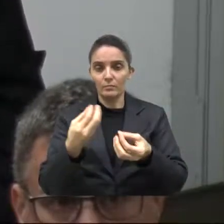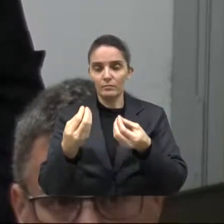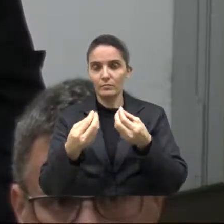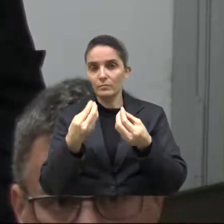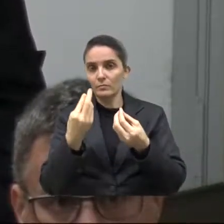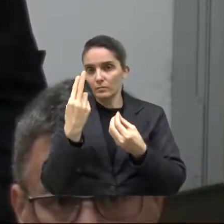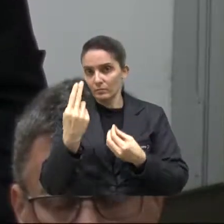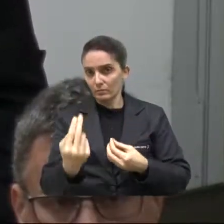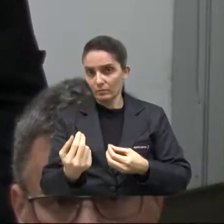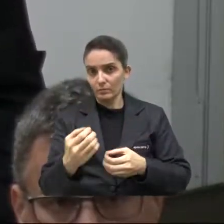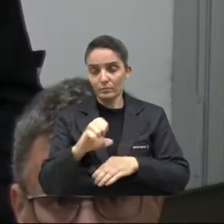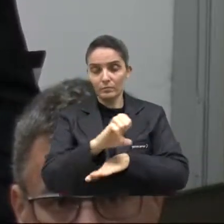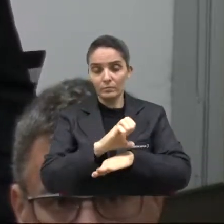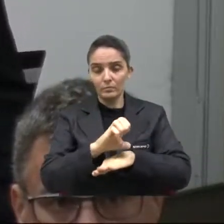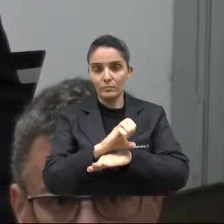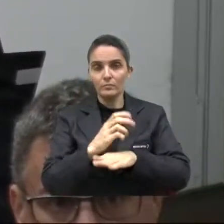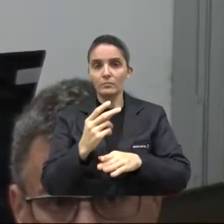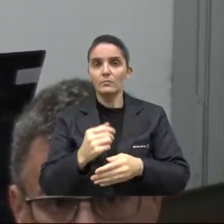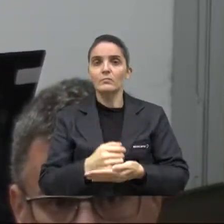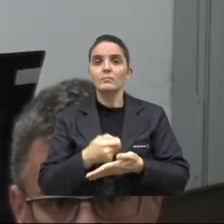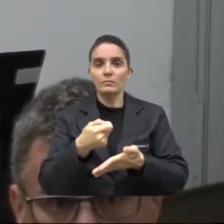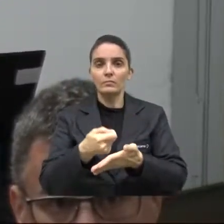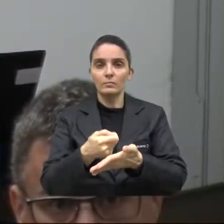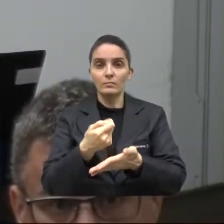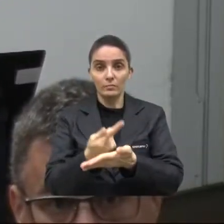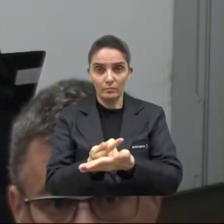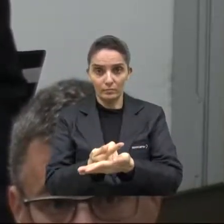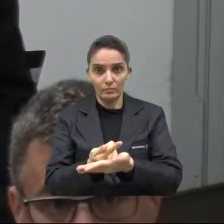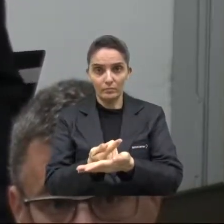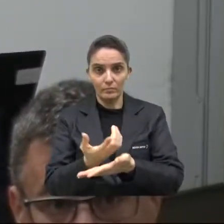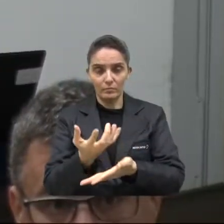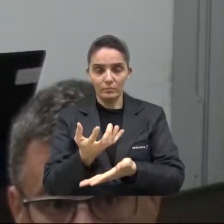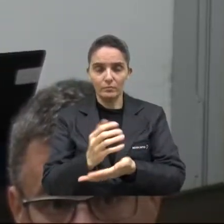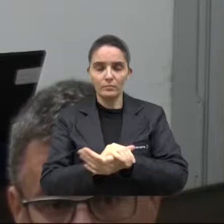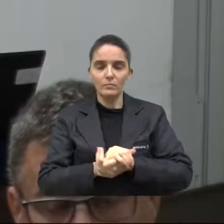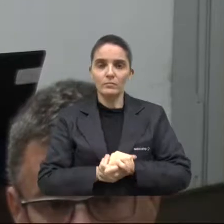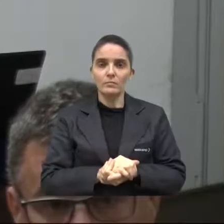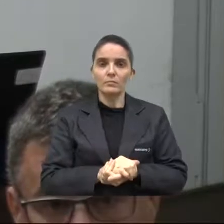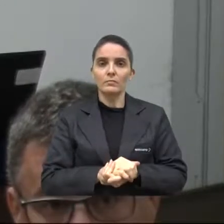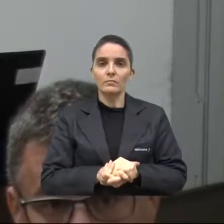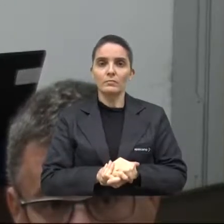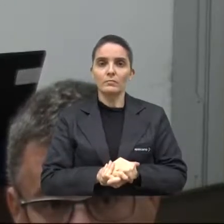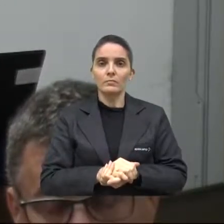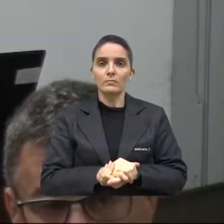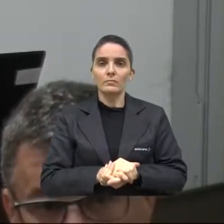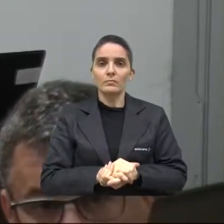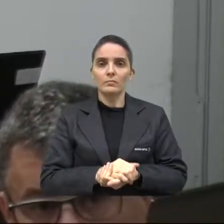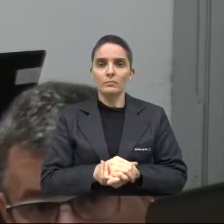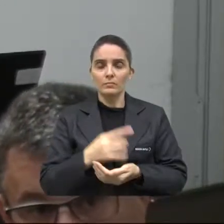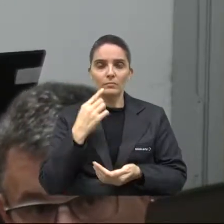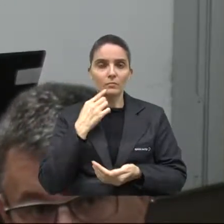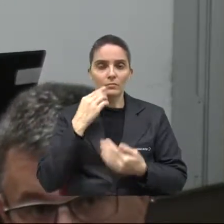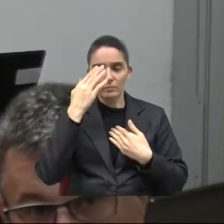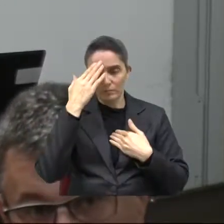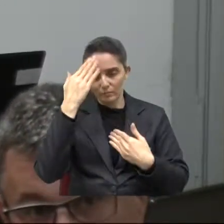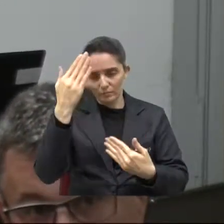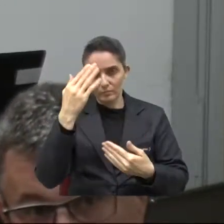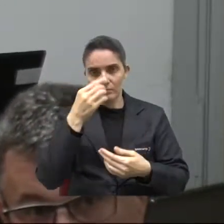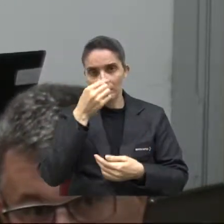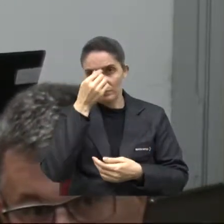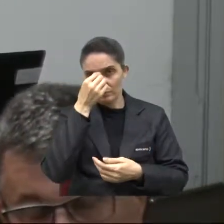depois outras emendas, até mesmo com o projeto aprovado. Então, quero agradecer o vereador Jorge Freitas, que não é à toa que